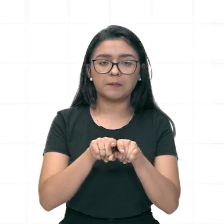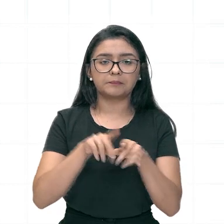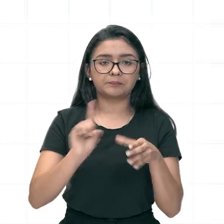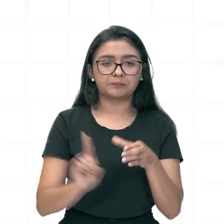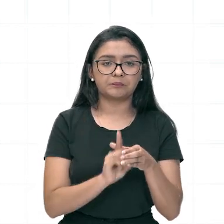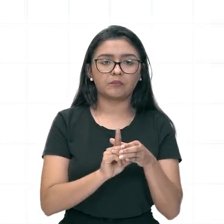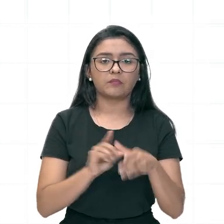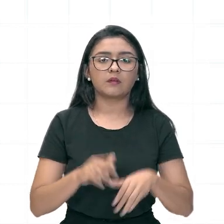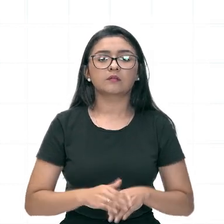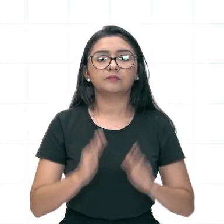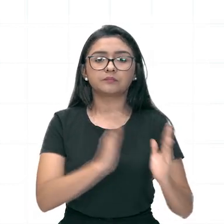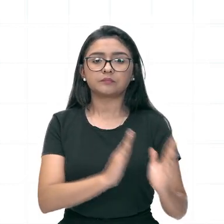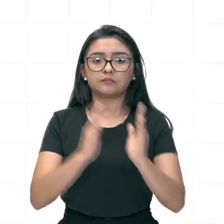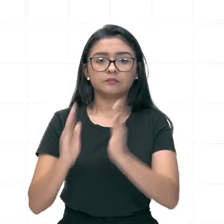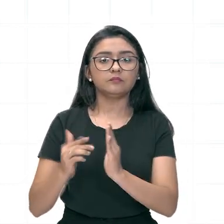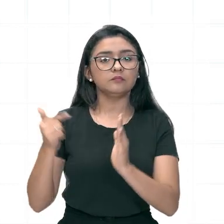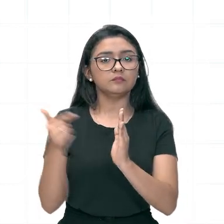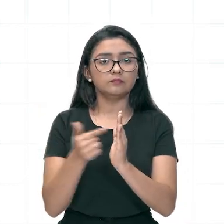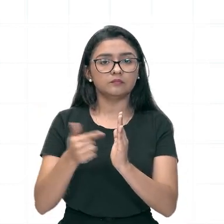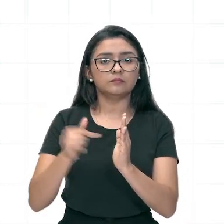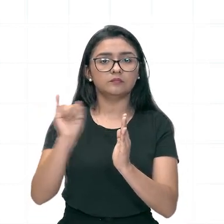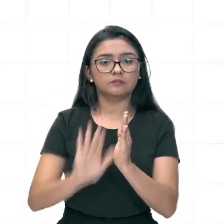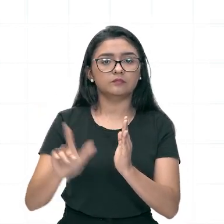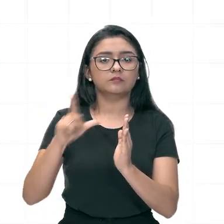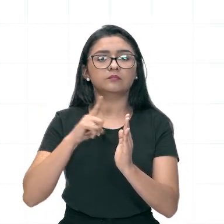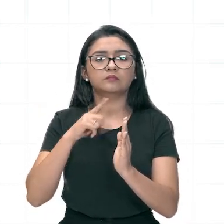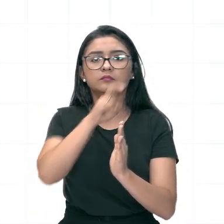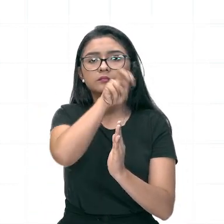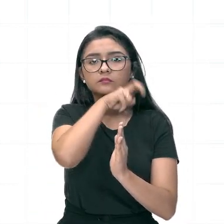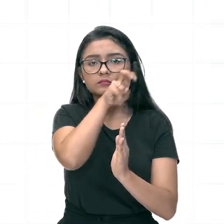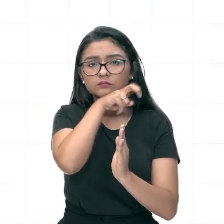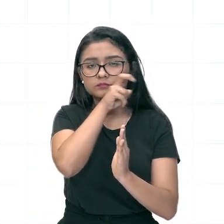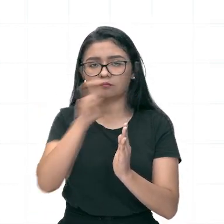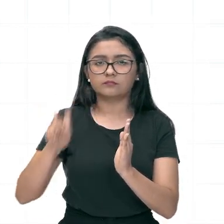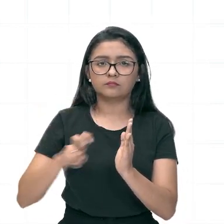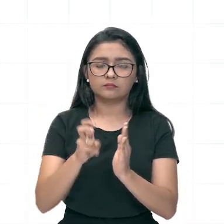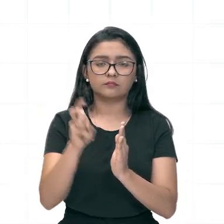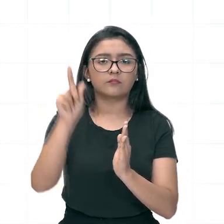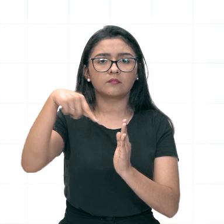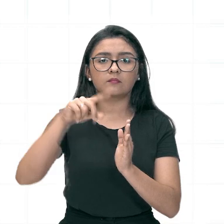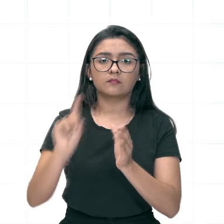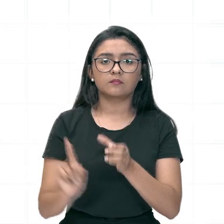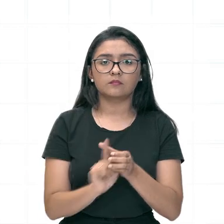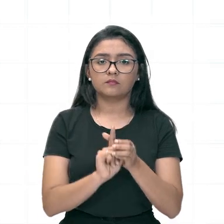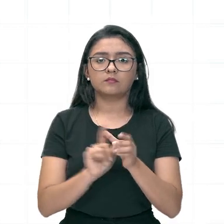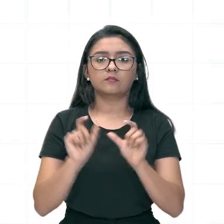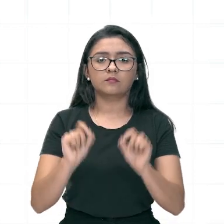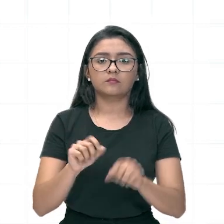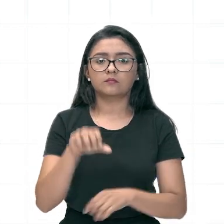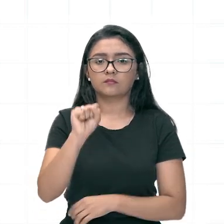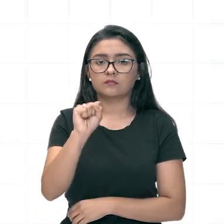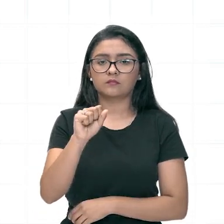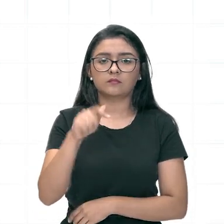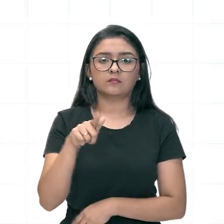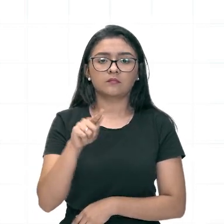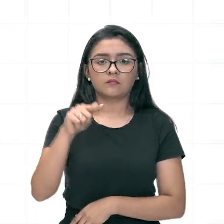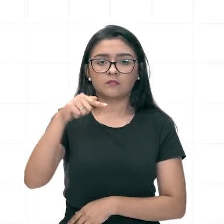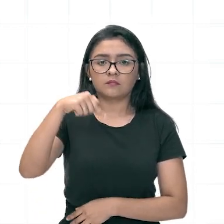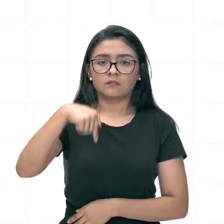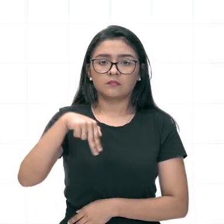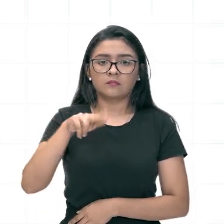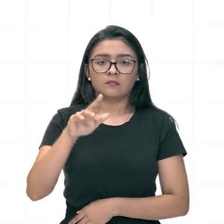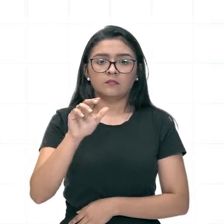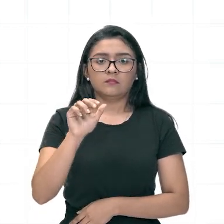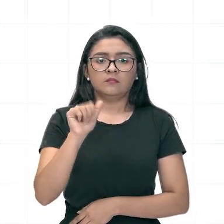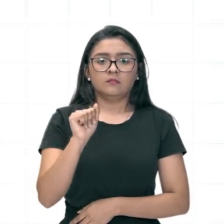testudines. Na segunda imagem, a gente visualiza ali uma cobra, e essa cobra ela faz parte da classe esquamata, né, que